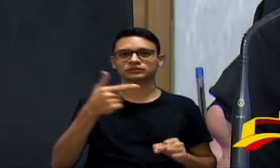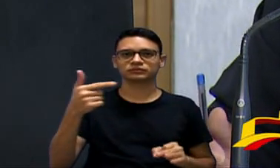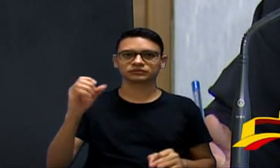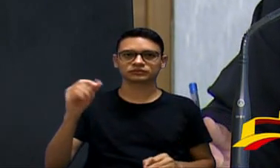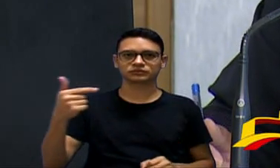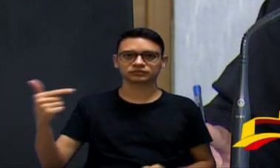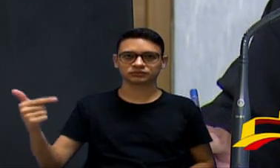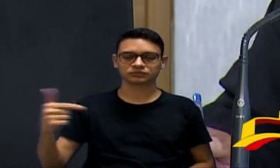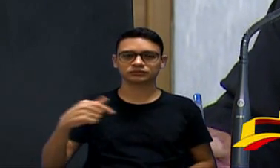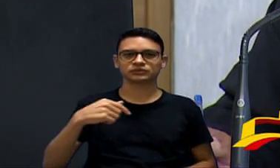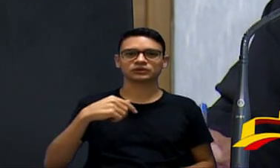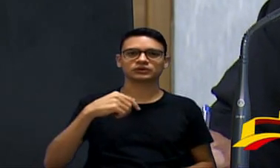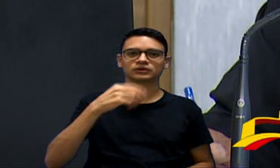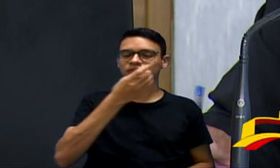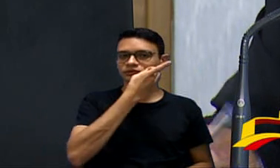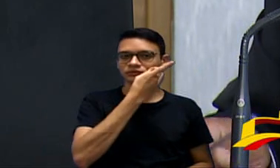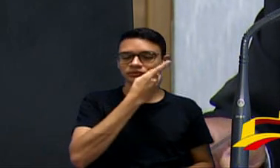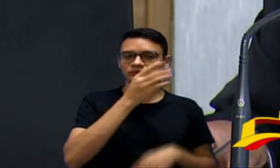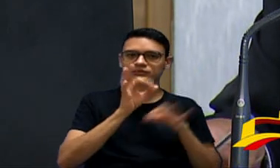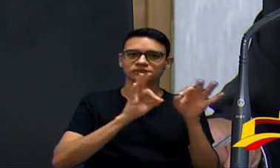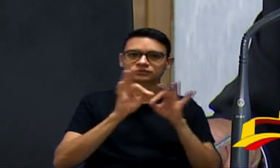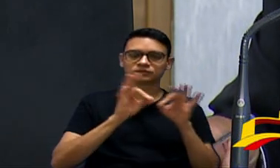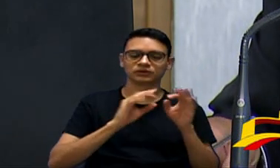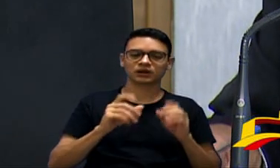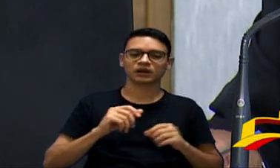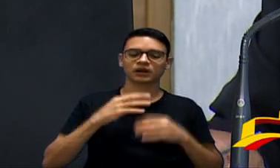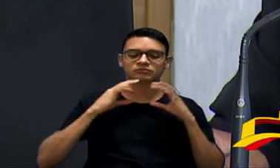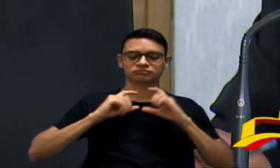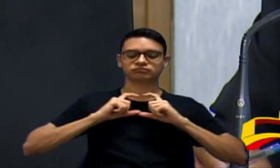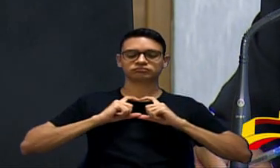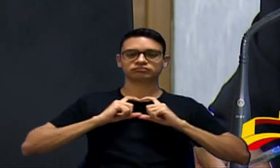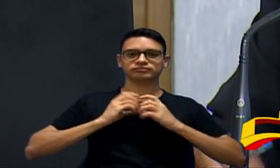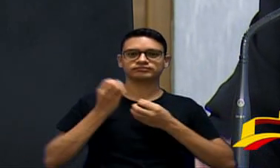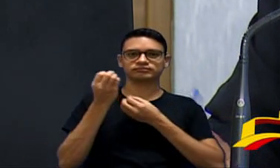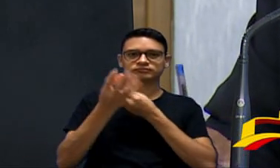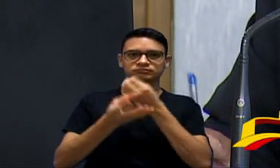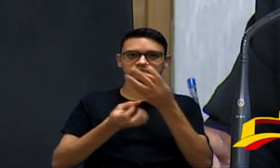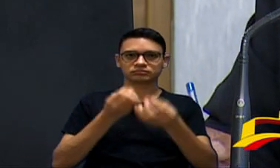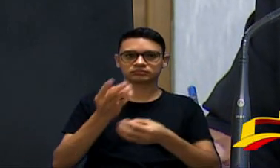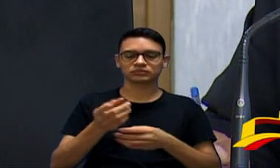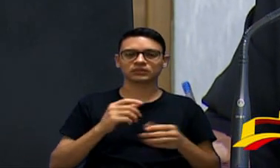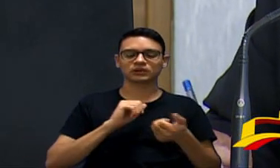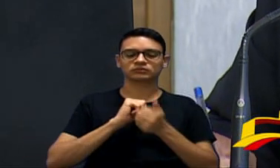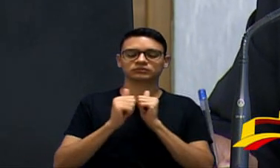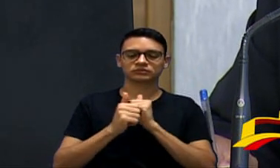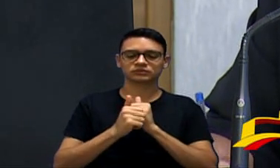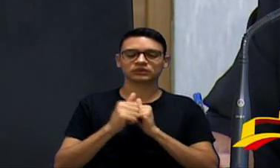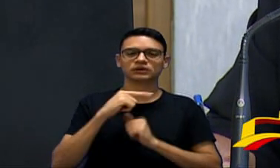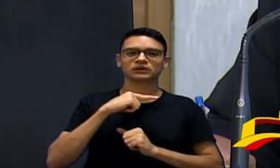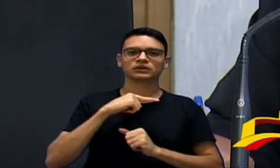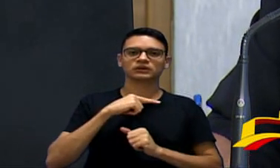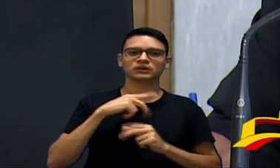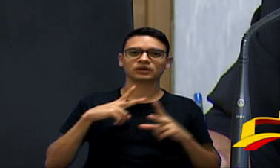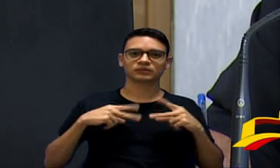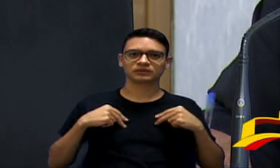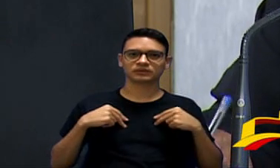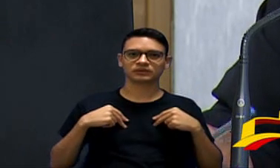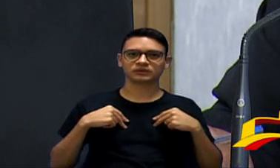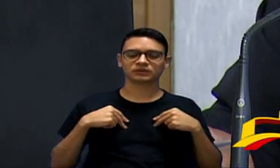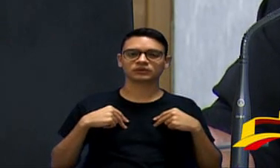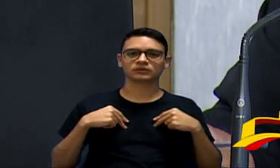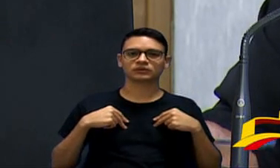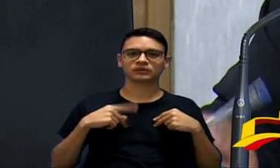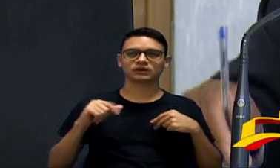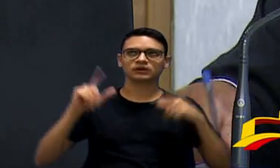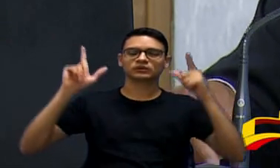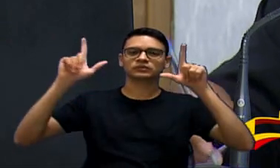26/2022, do vereador Fernando Dini, que dispõe sobre a concessão de medalha do mérito esportivo do Correia da Costa Júnior. Essa